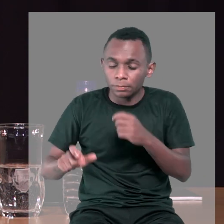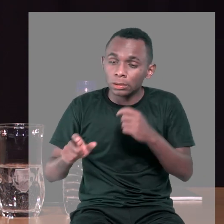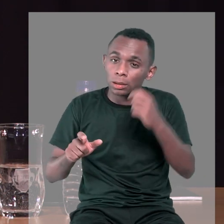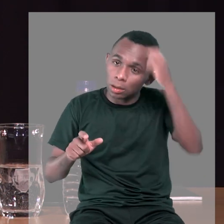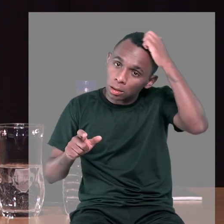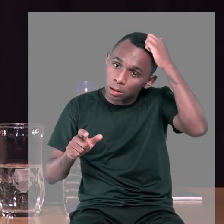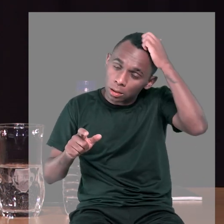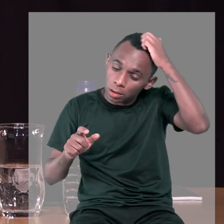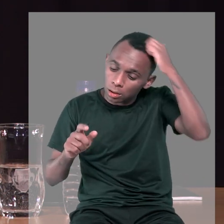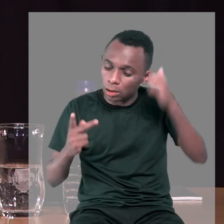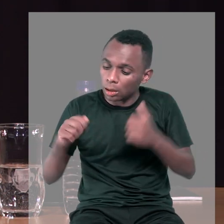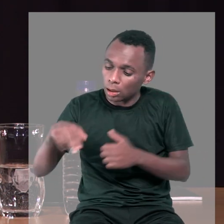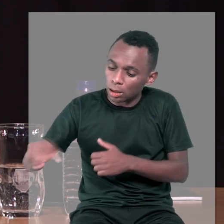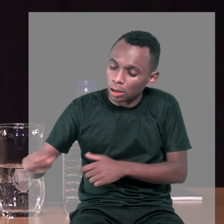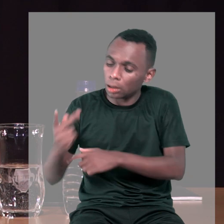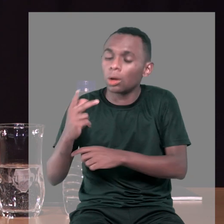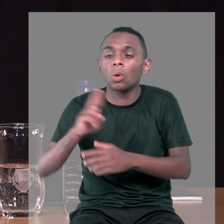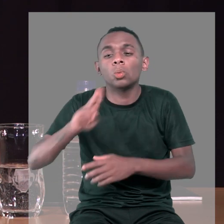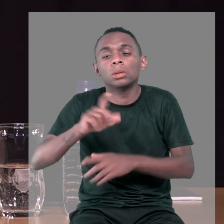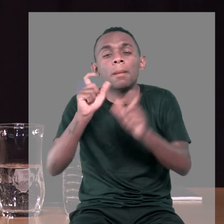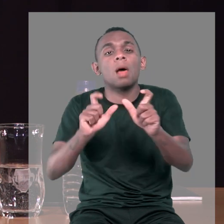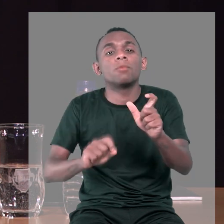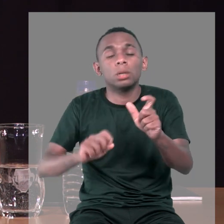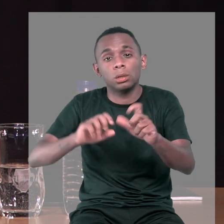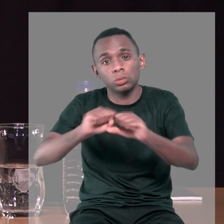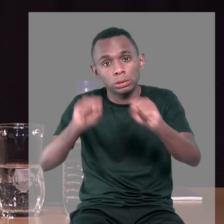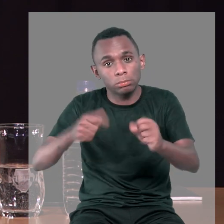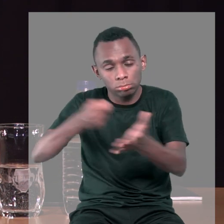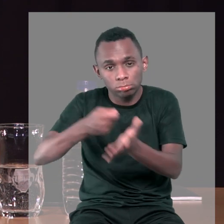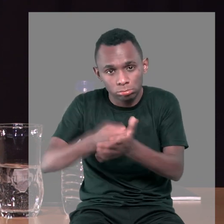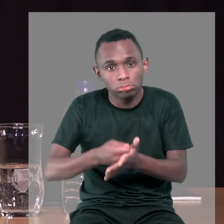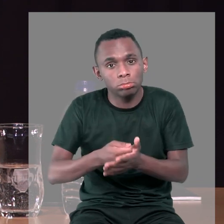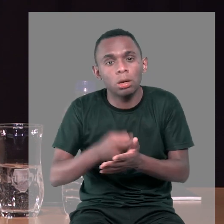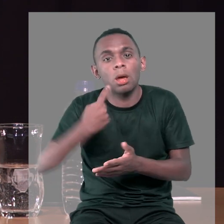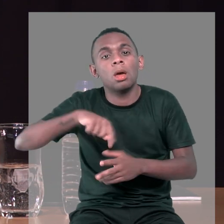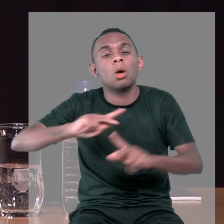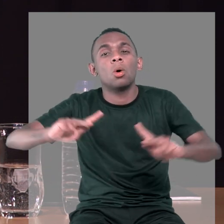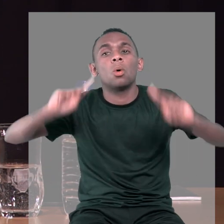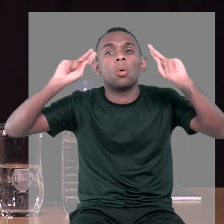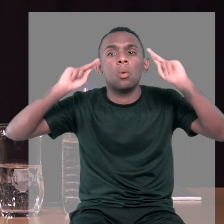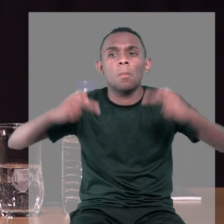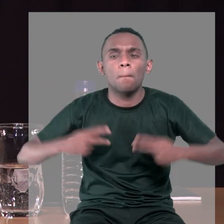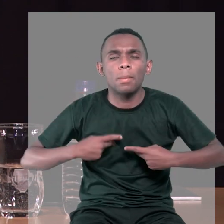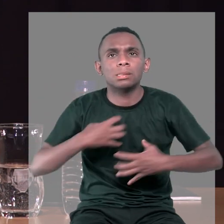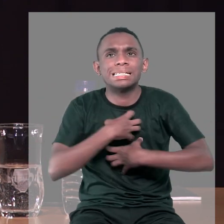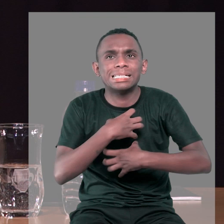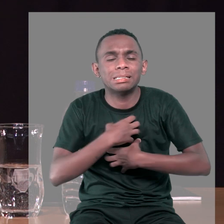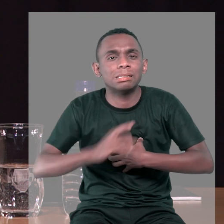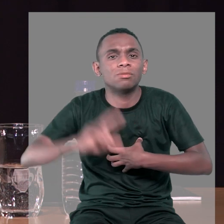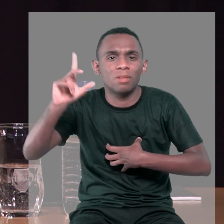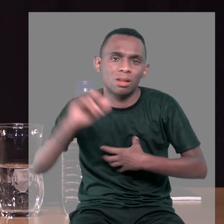unidos de modo a se tornarem indistinguíveis, anulando, portanto, a individualidade de cada um.